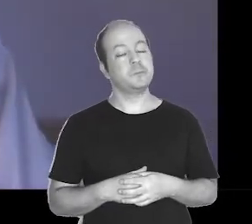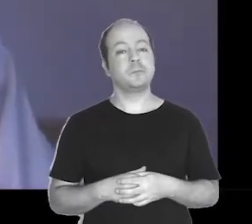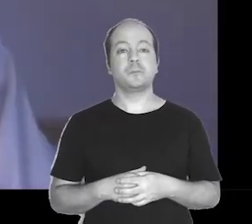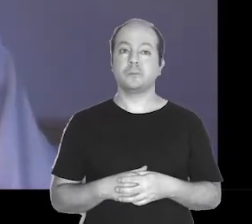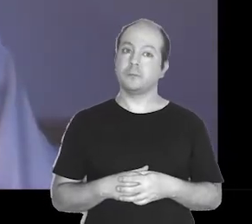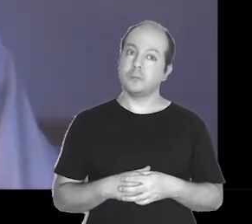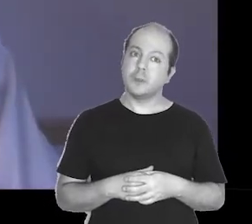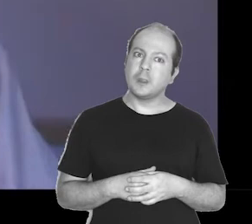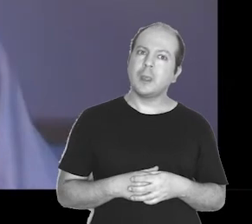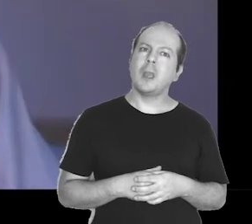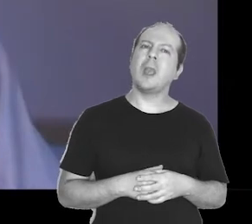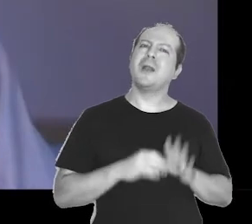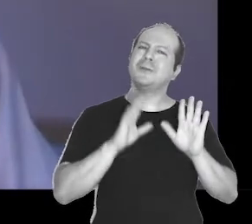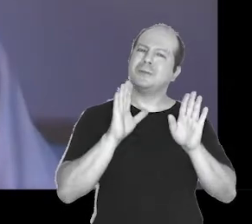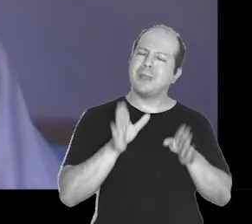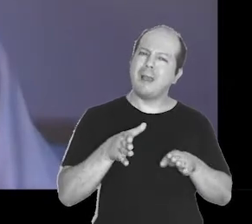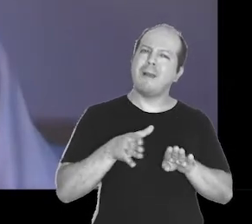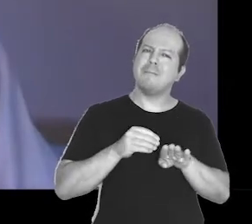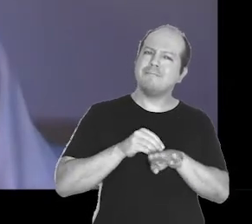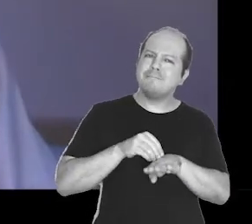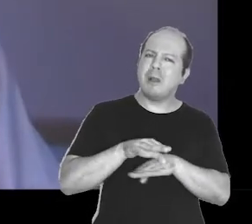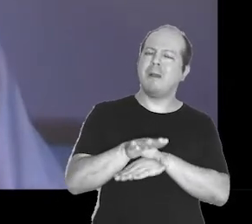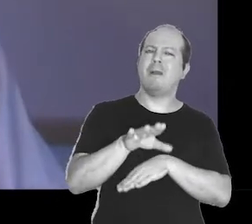Isso já deve querer comunicar algo.